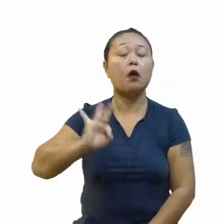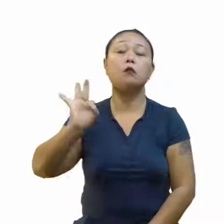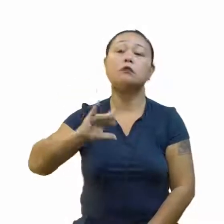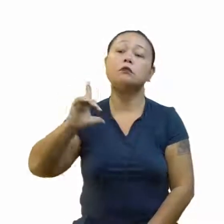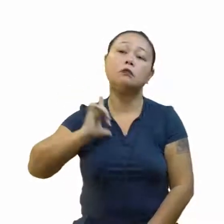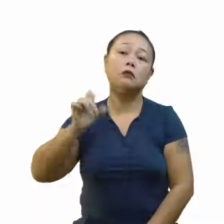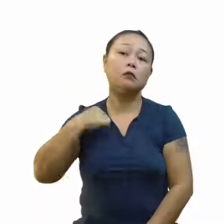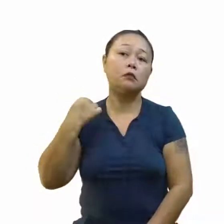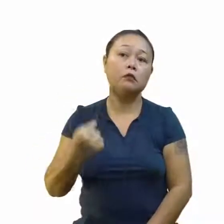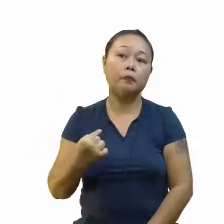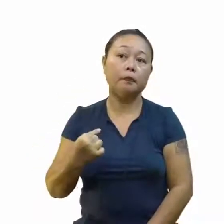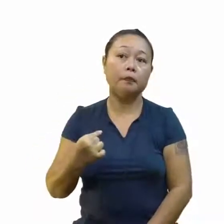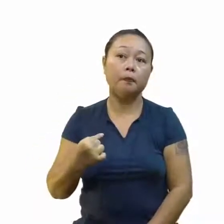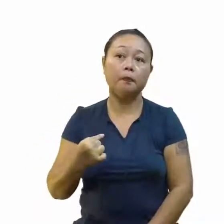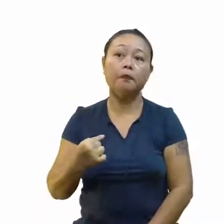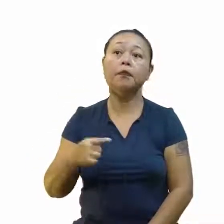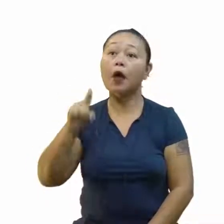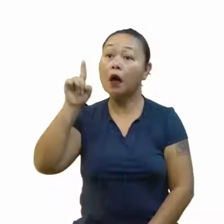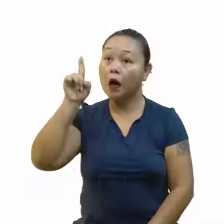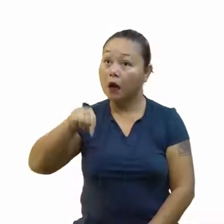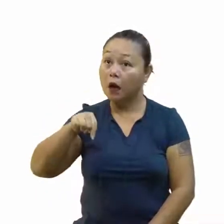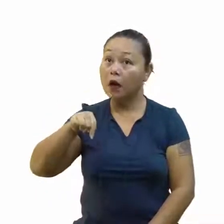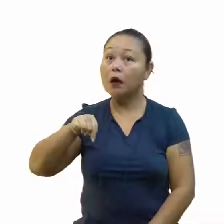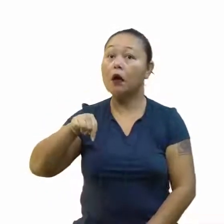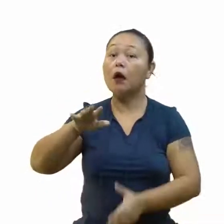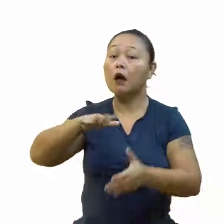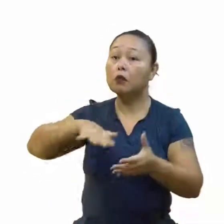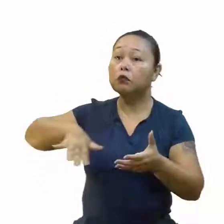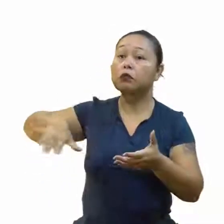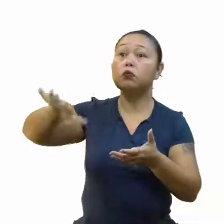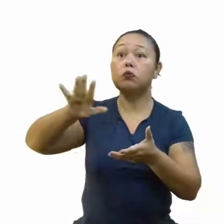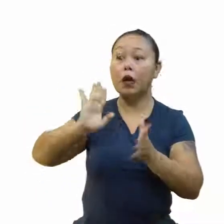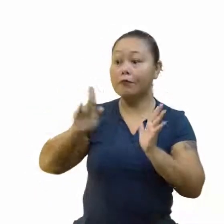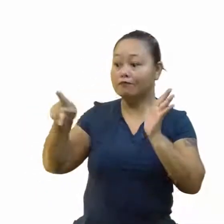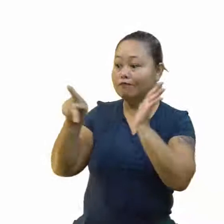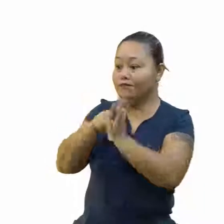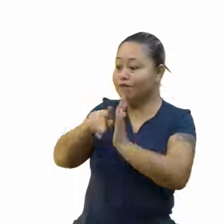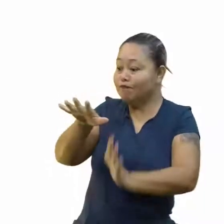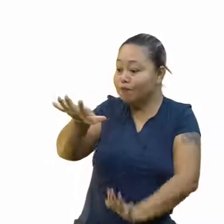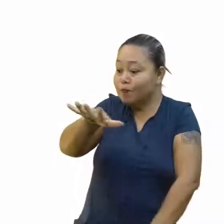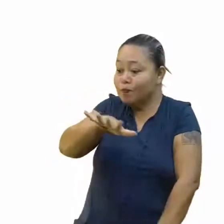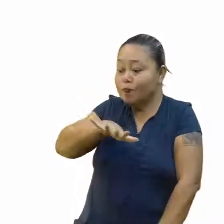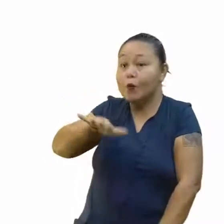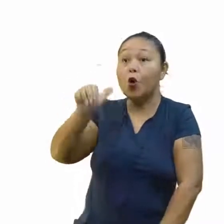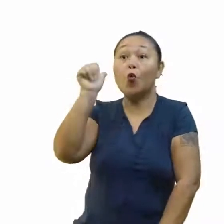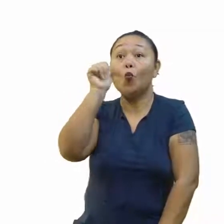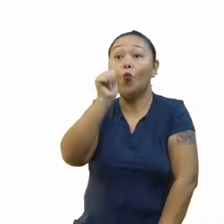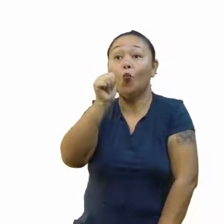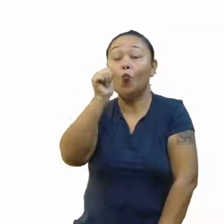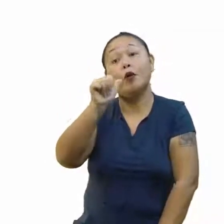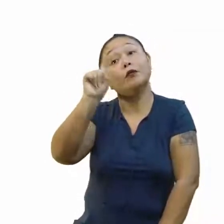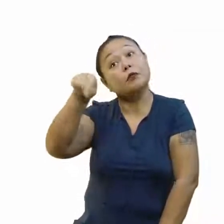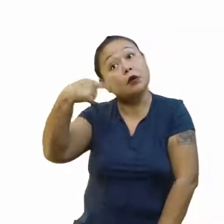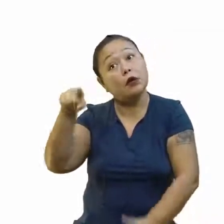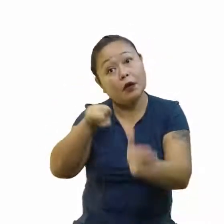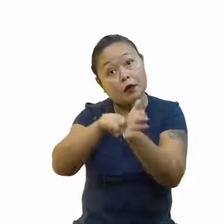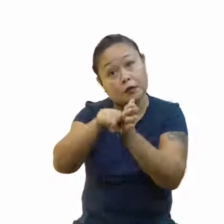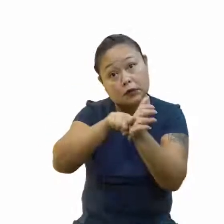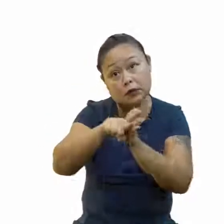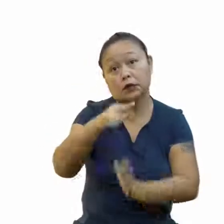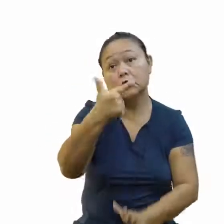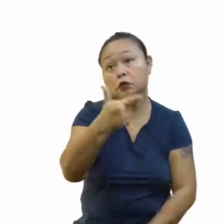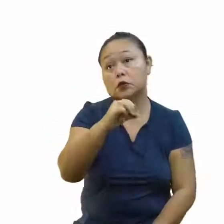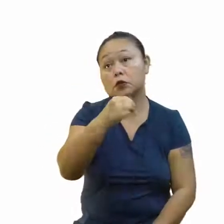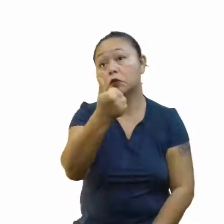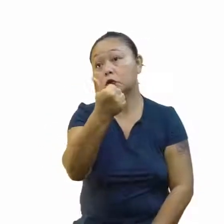esse percentual é muito grande nas mulheres, muito embora essa pesquisa seja de 2012, como eu falei, é